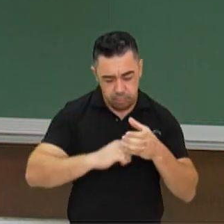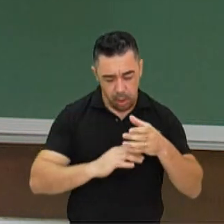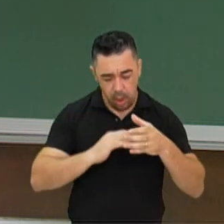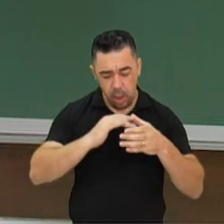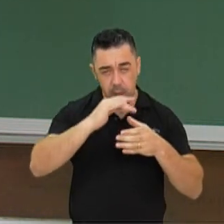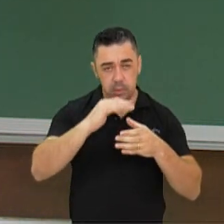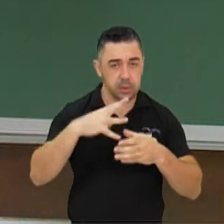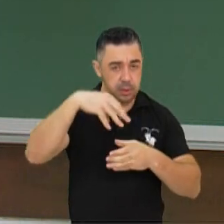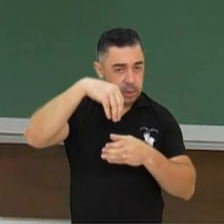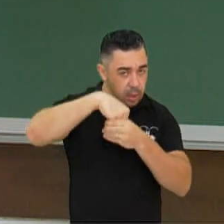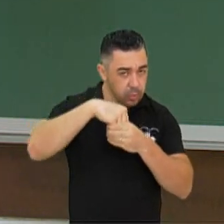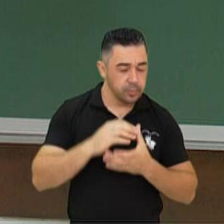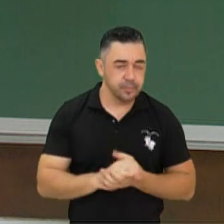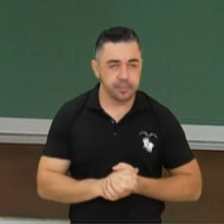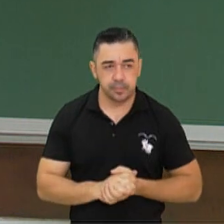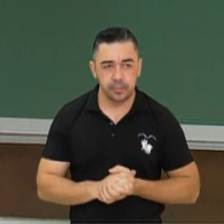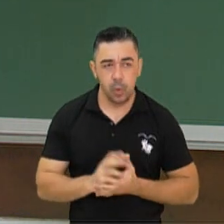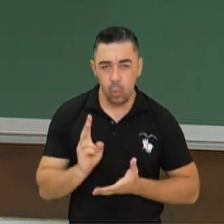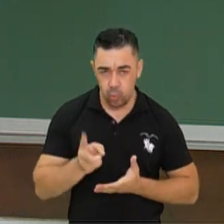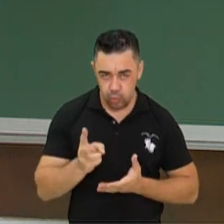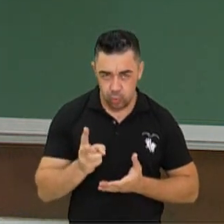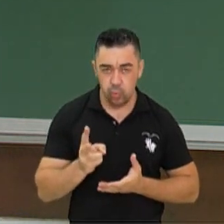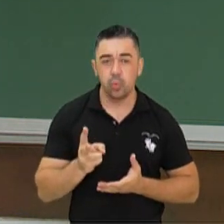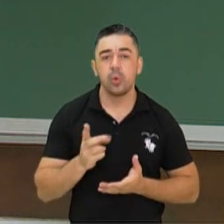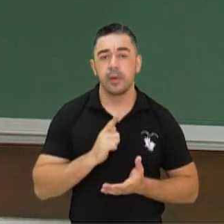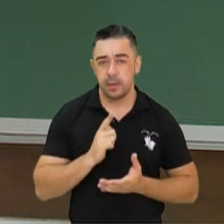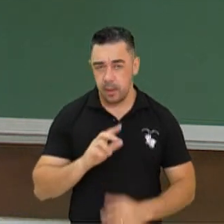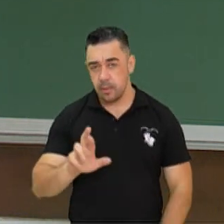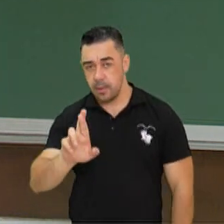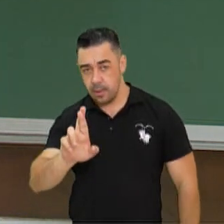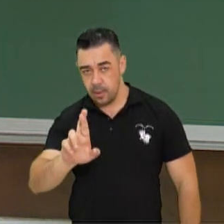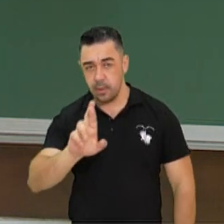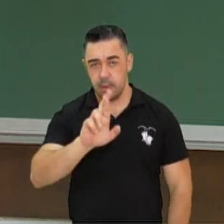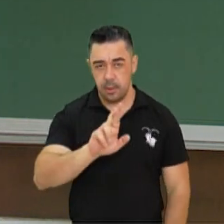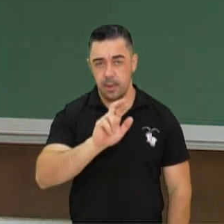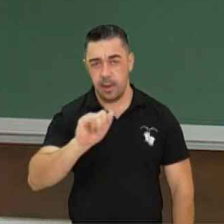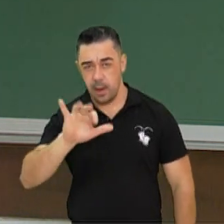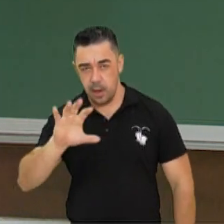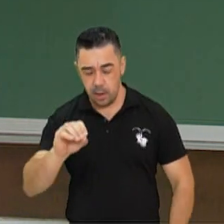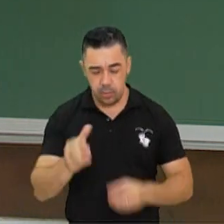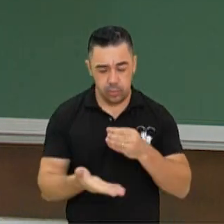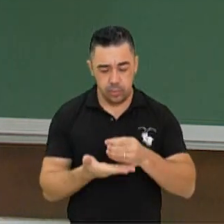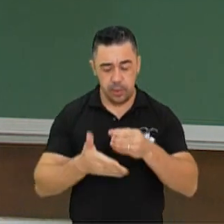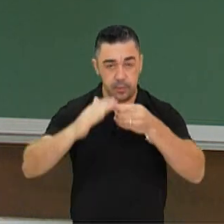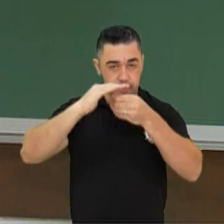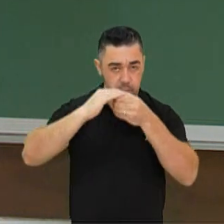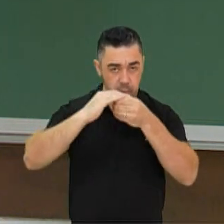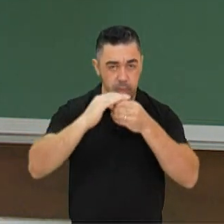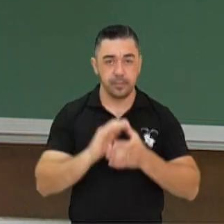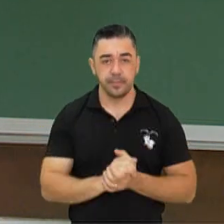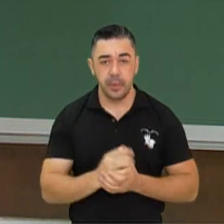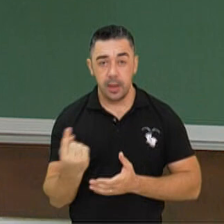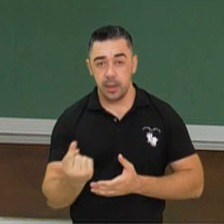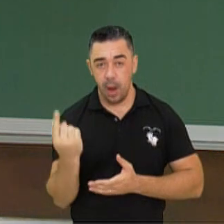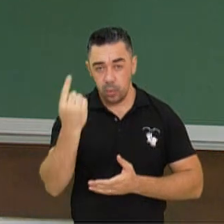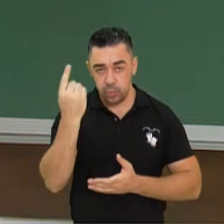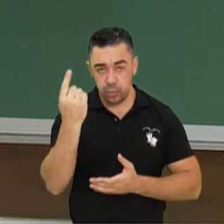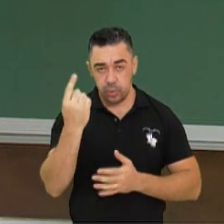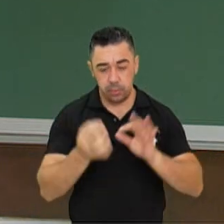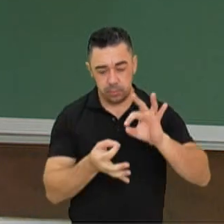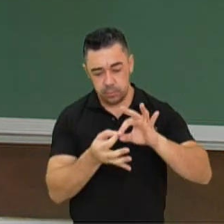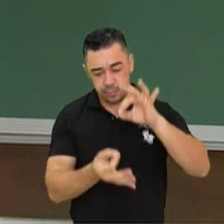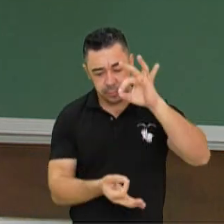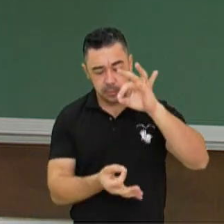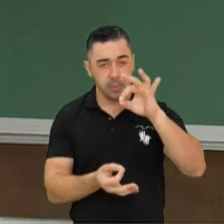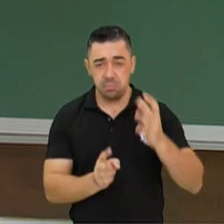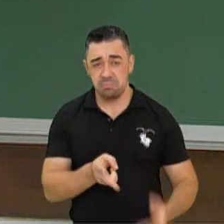por dentro. Continuamos tendo raio das bases superior e inferior, que são iguais, e a altura, que continua